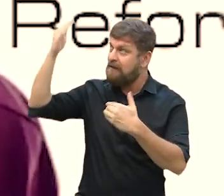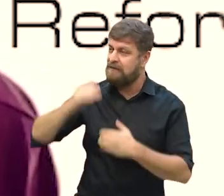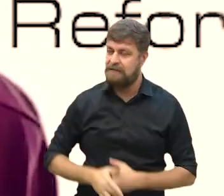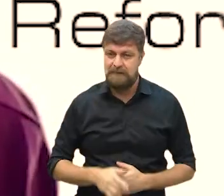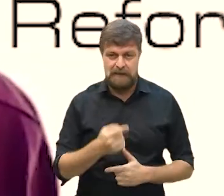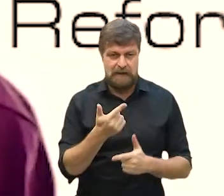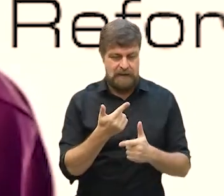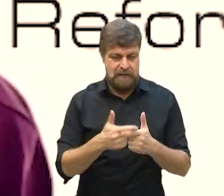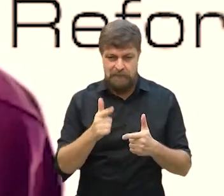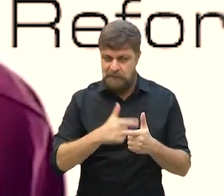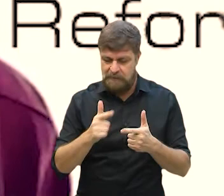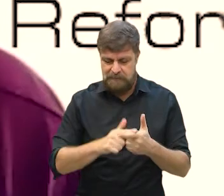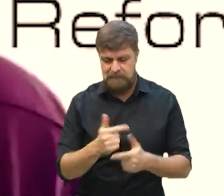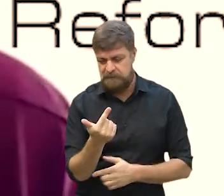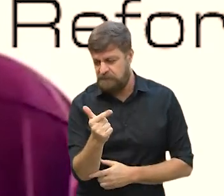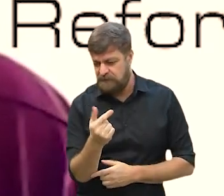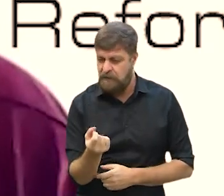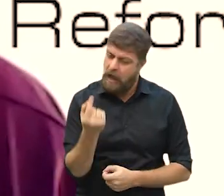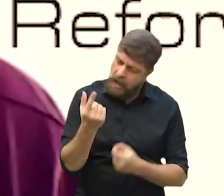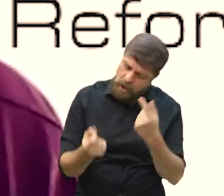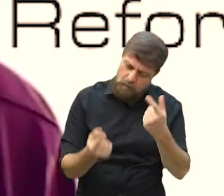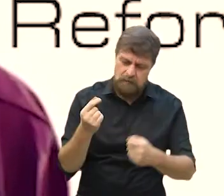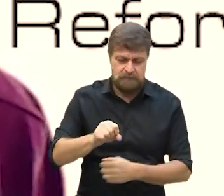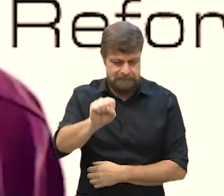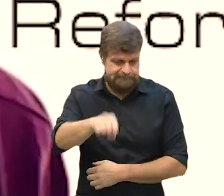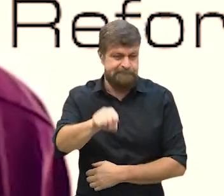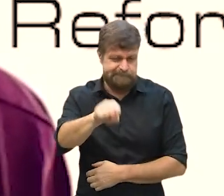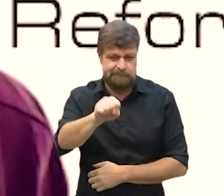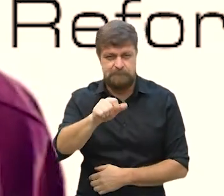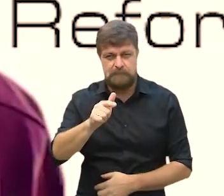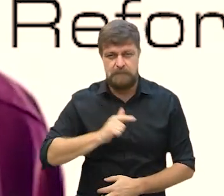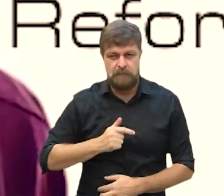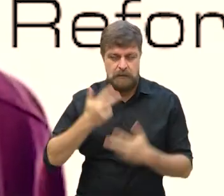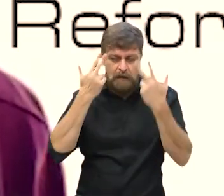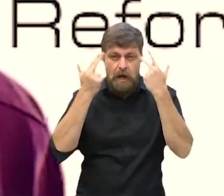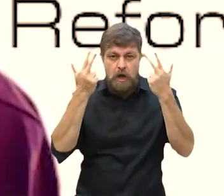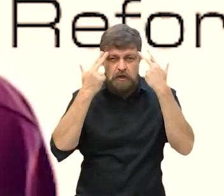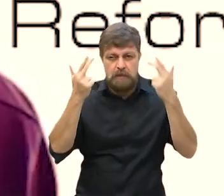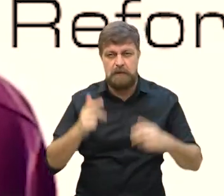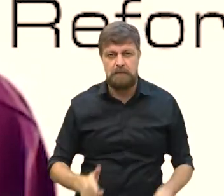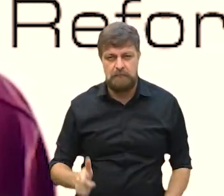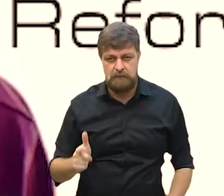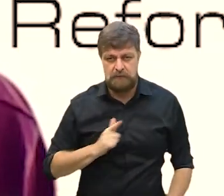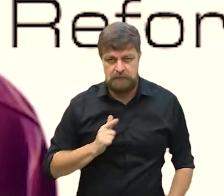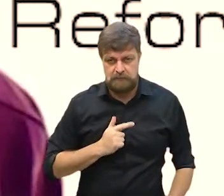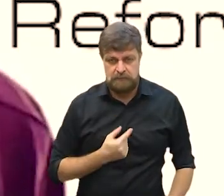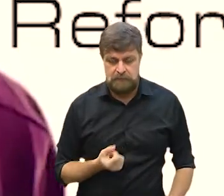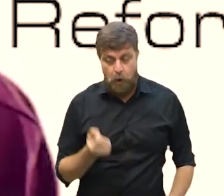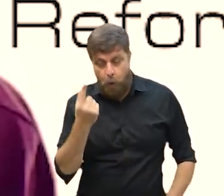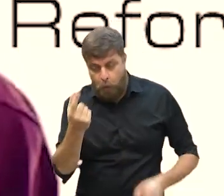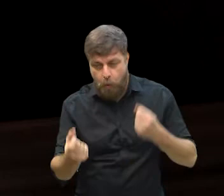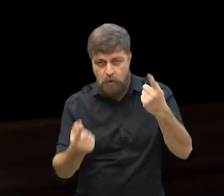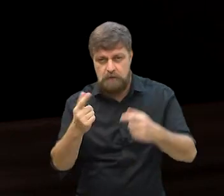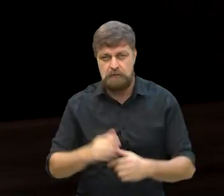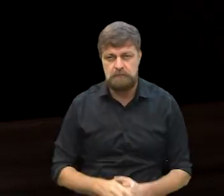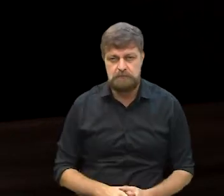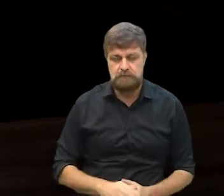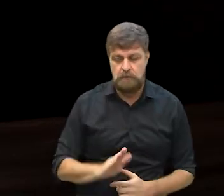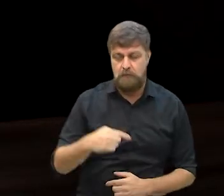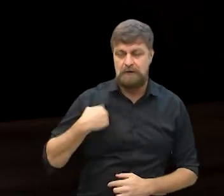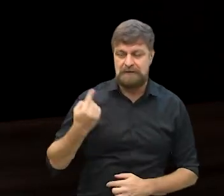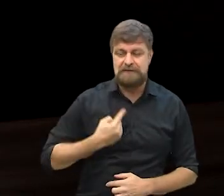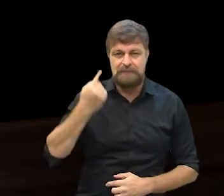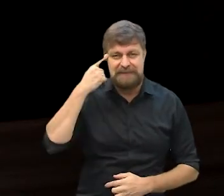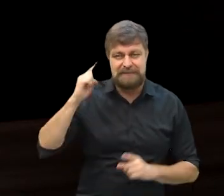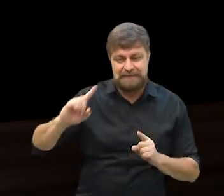tive um caso tão radical, não. Algumas coisas acontecem, né? E isso é normal, mas desde que seja exceção, né? Agora, quando a gente